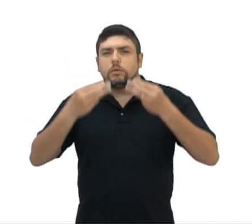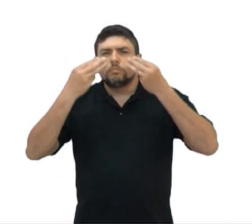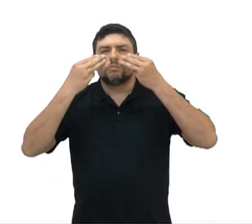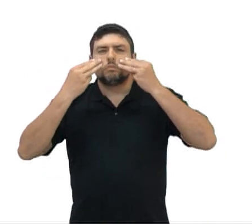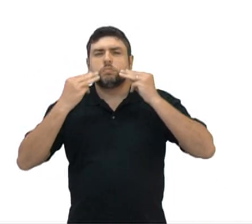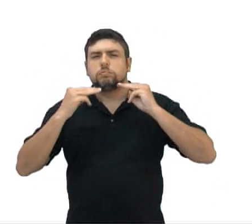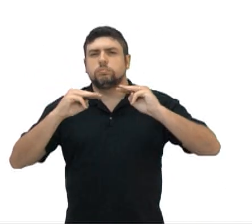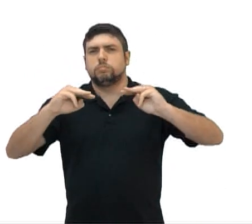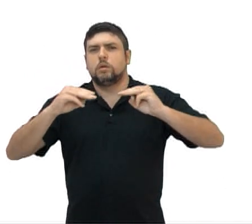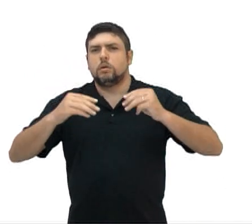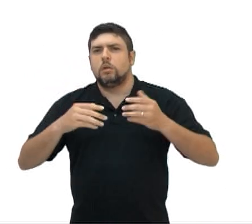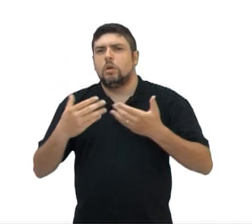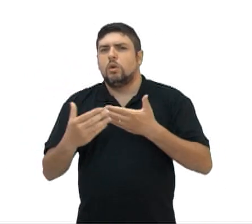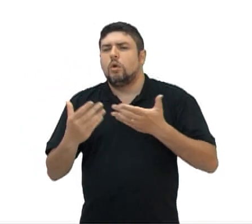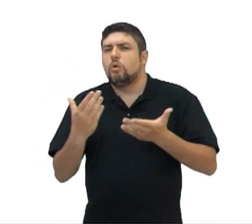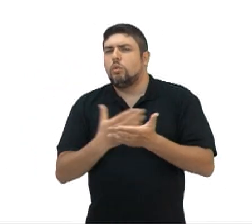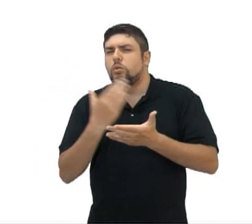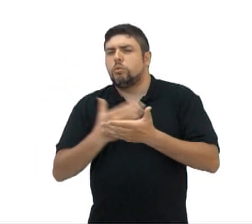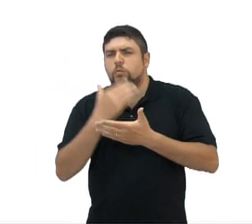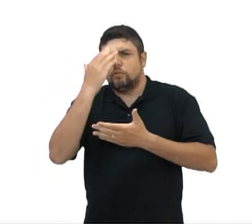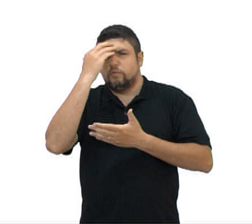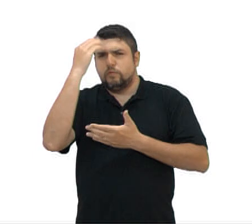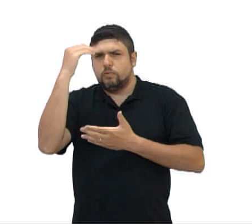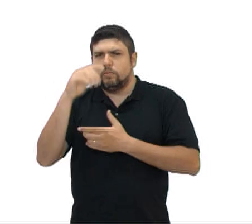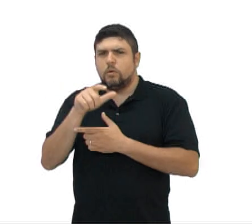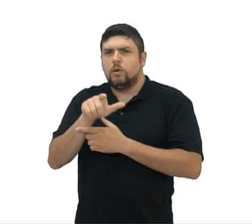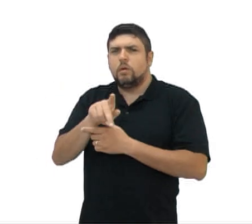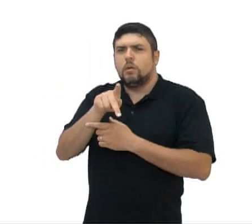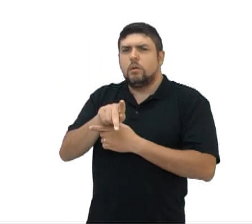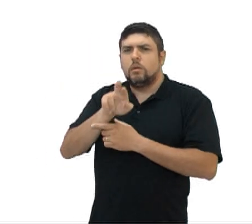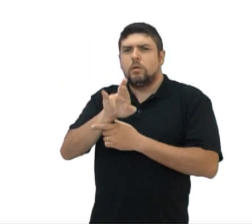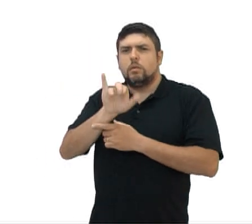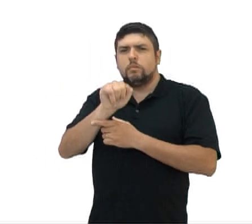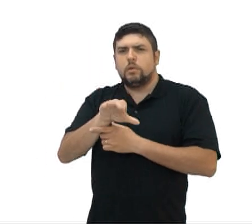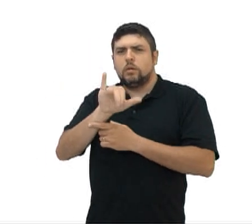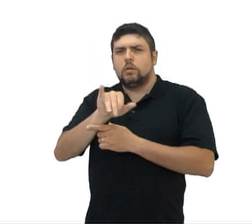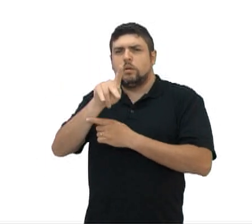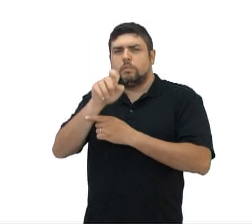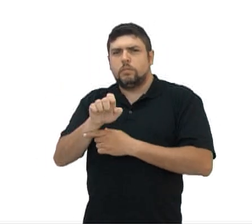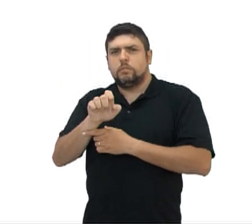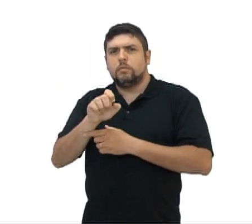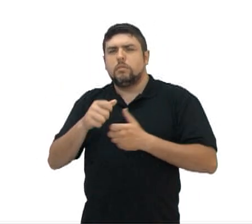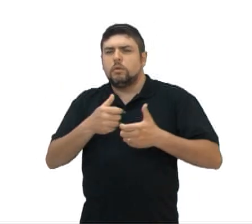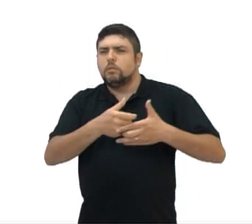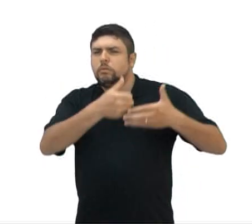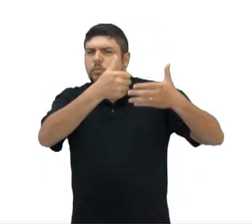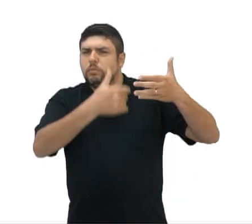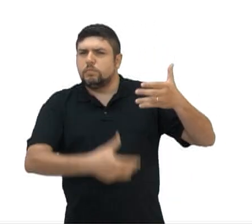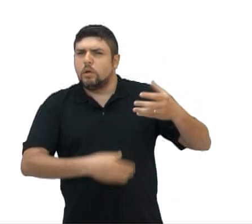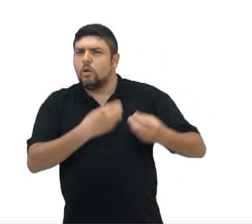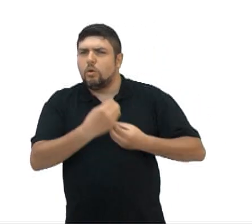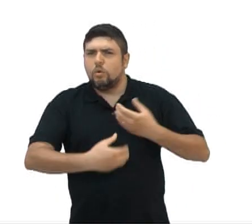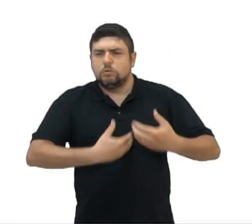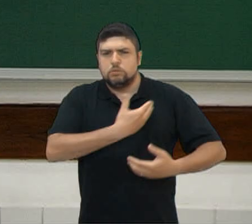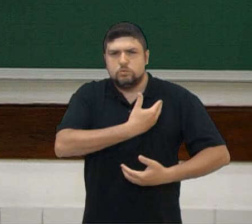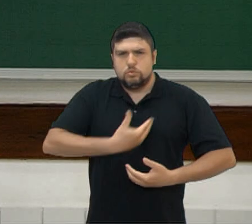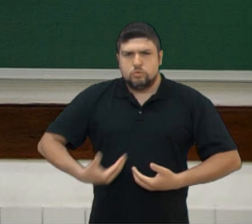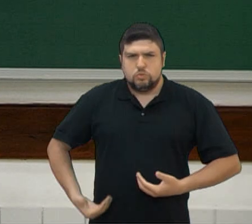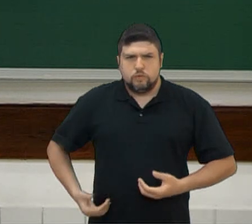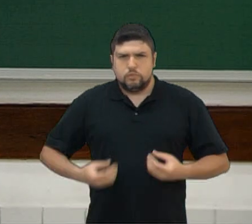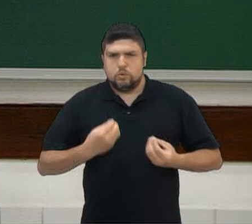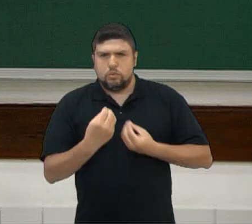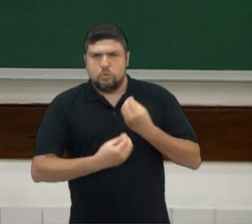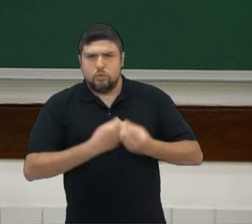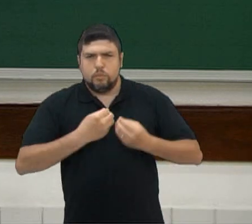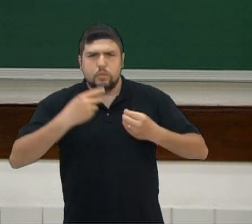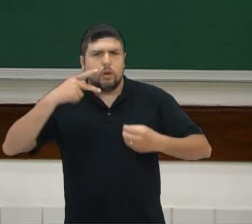como o governante pode manipular os meios para a finalidade de conquistar e manter o poder em suas mãos. Então, também vocês já devem